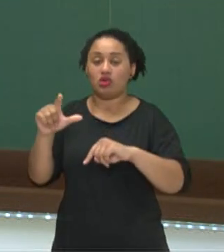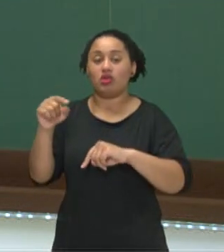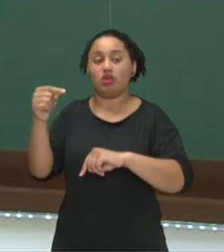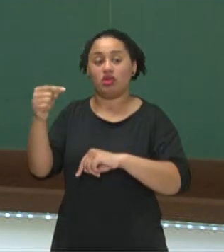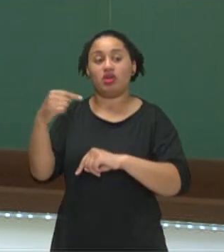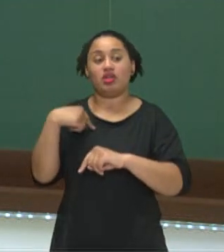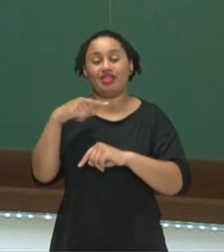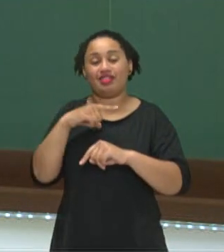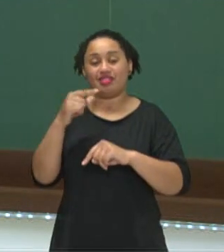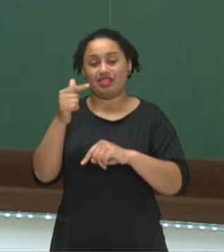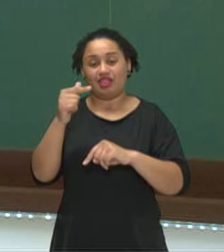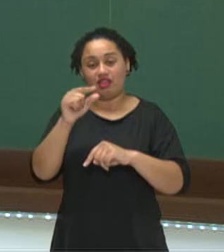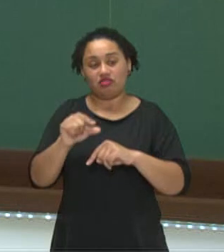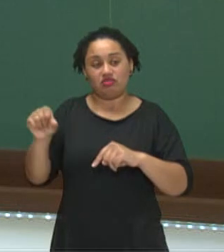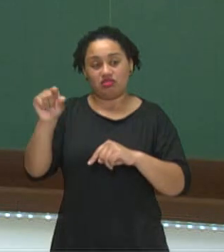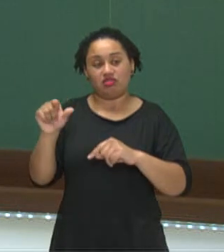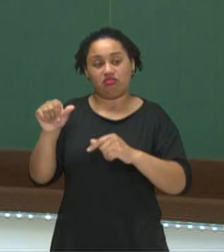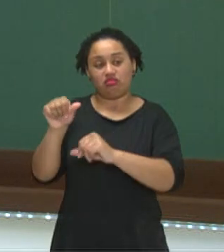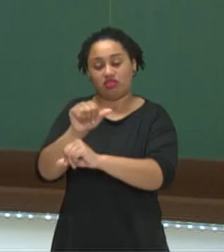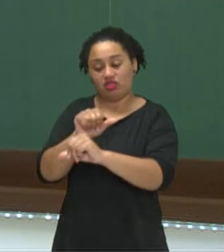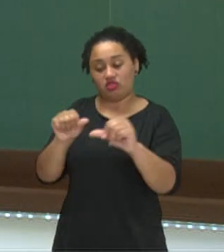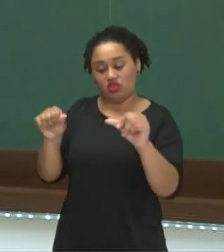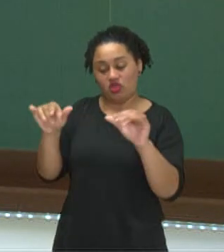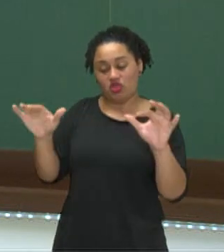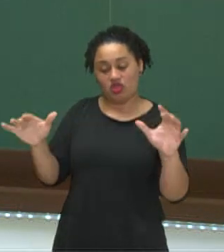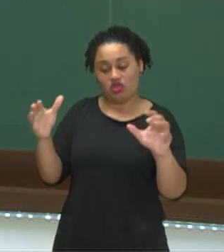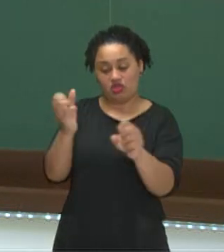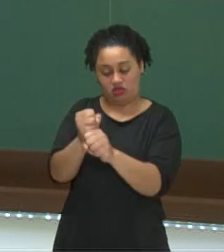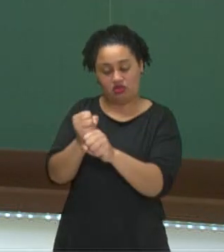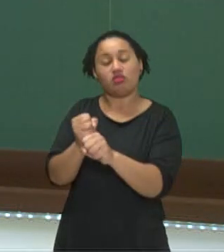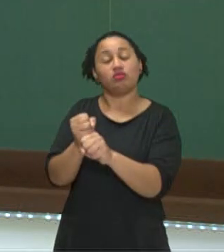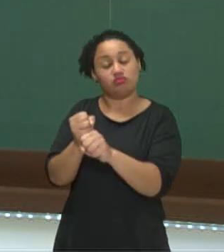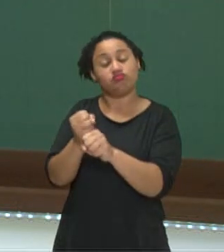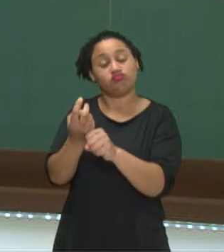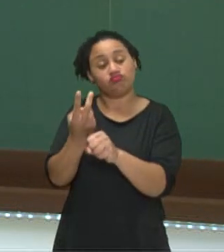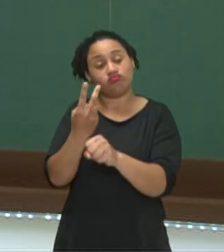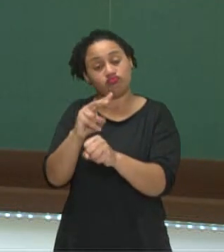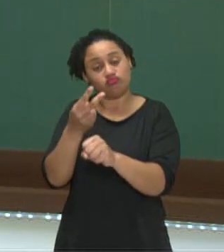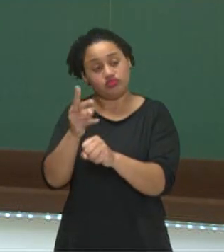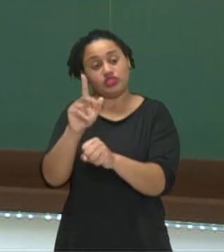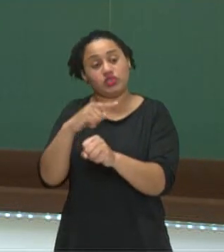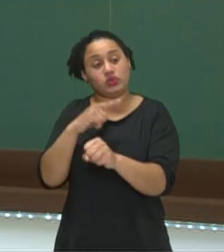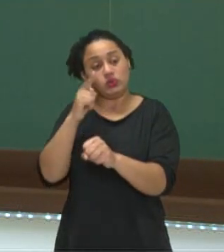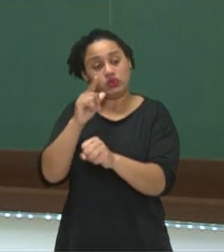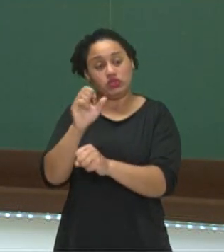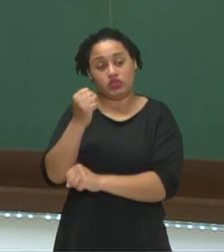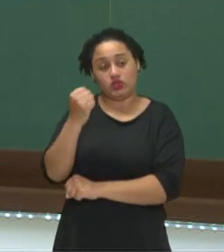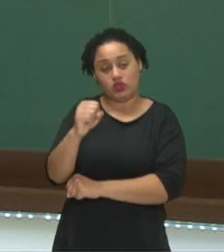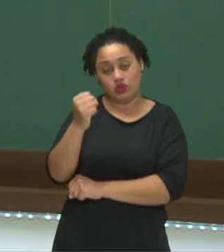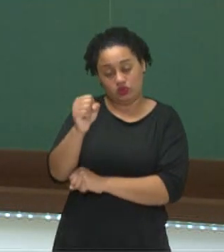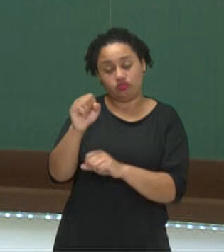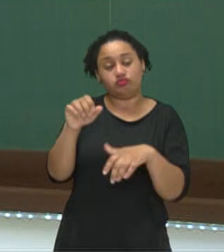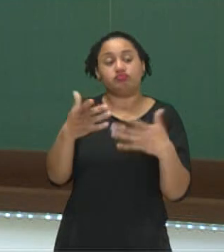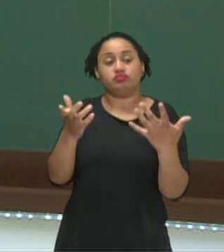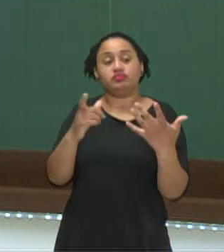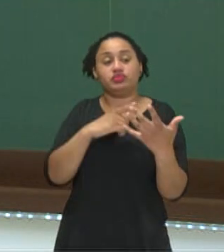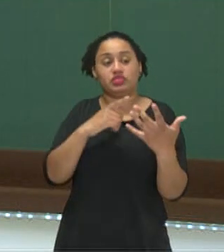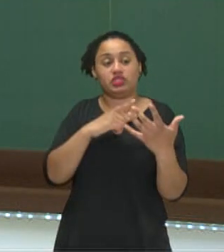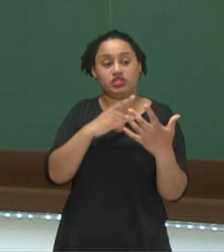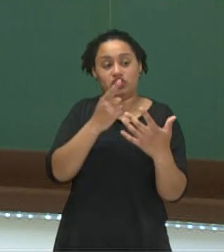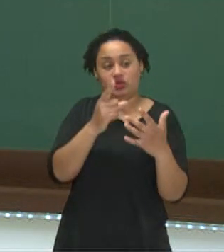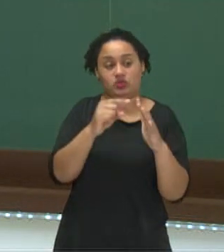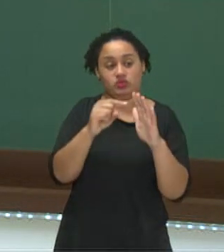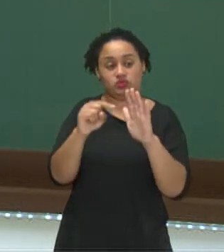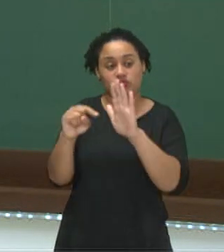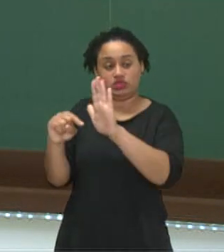Então ele vai ter essa troca aqui para que a soma total desses elétrons aí dê 8. E aí, como ele tem um